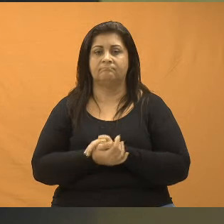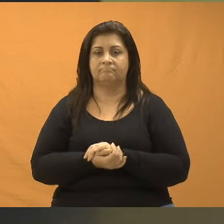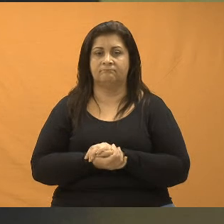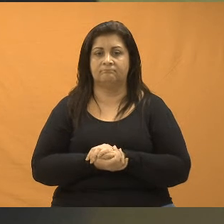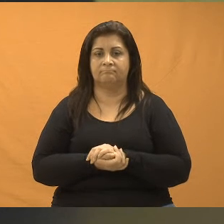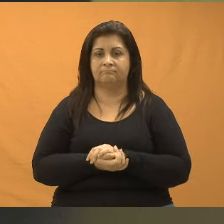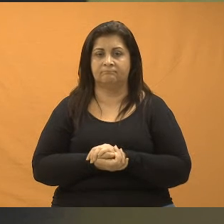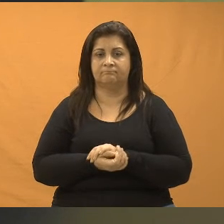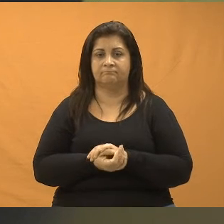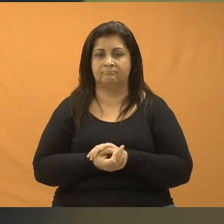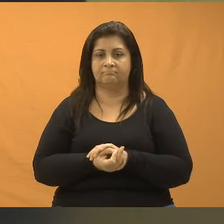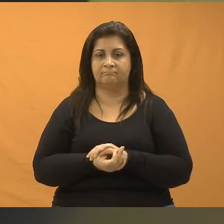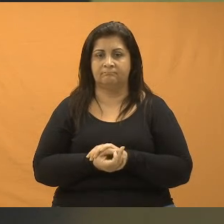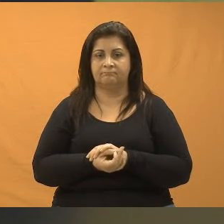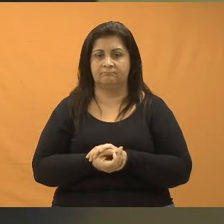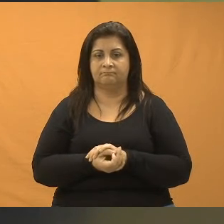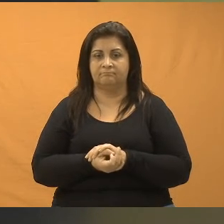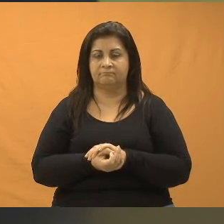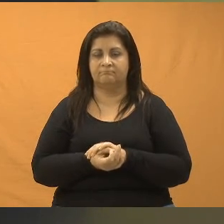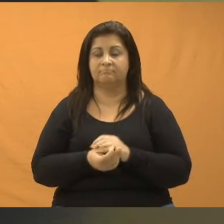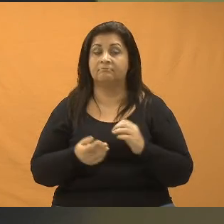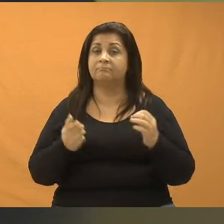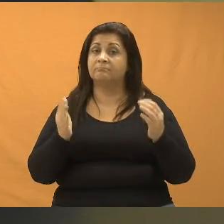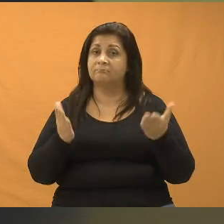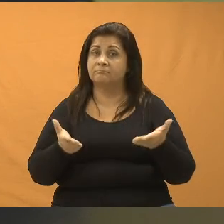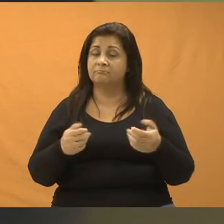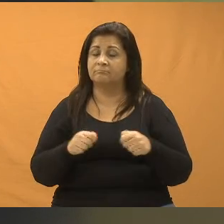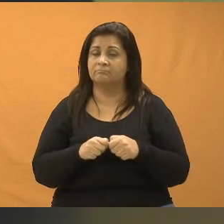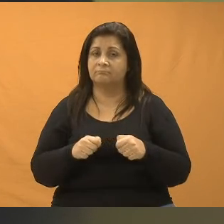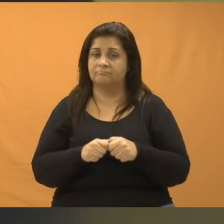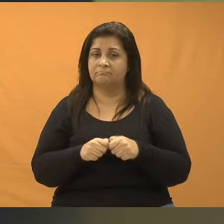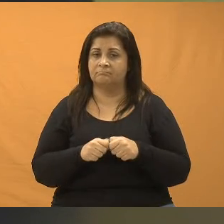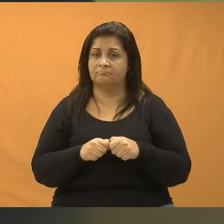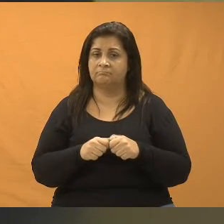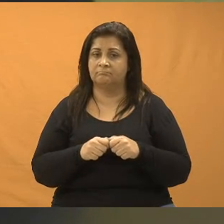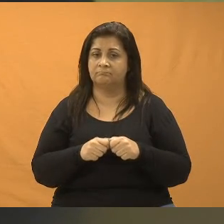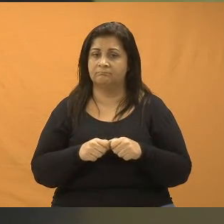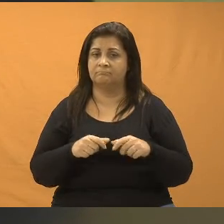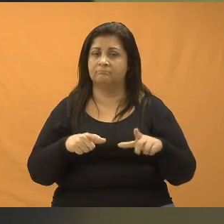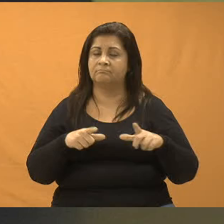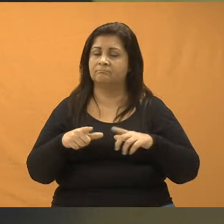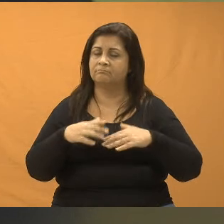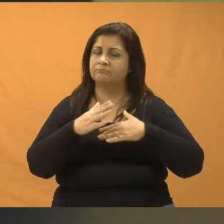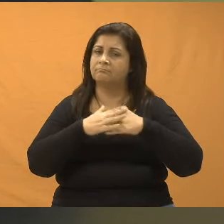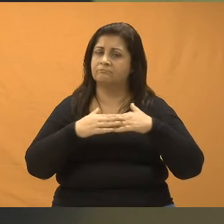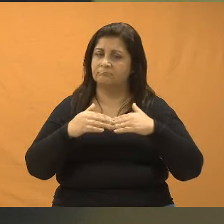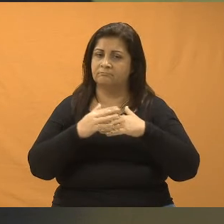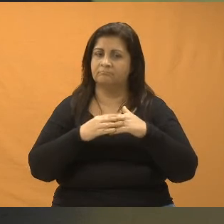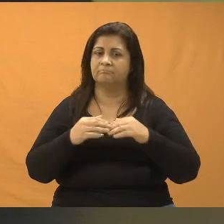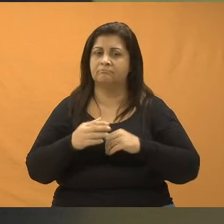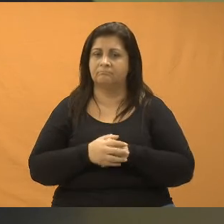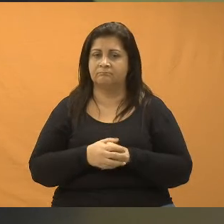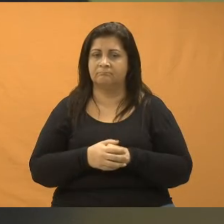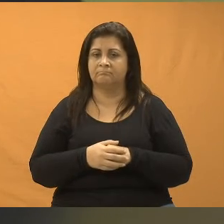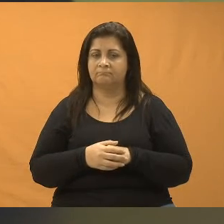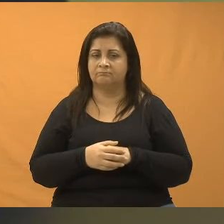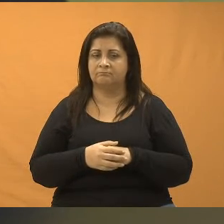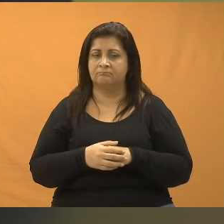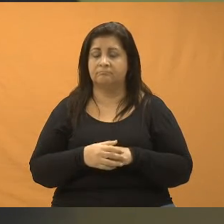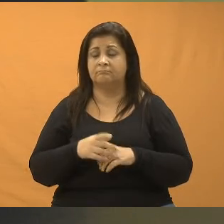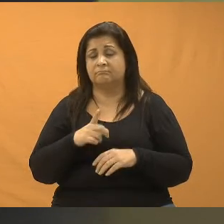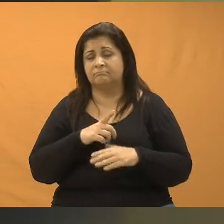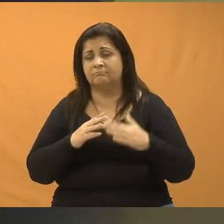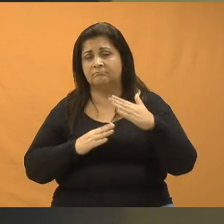né? E uma equipe que já oferece um tratamento humano, né? Dadas as